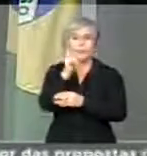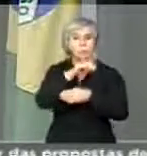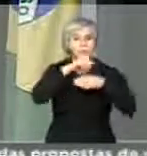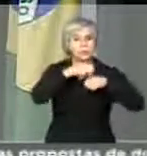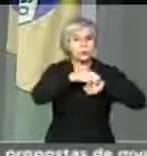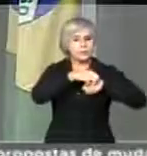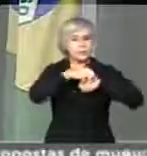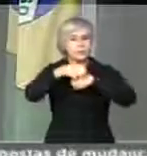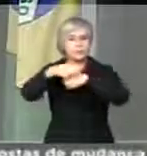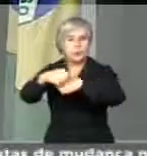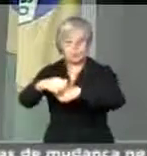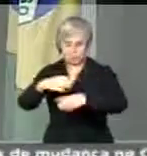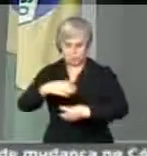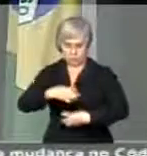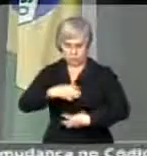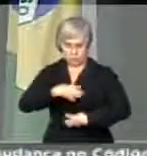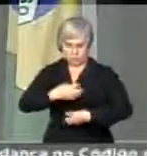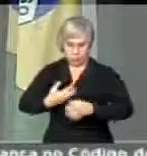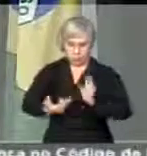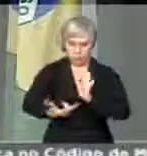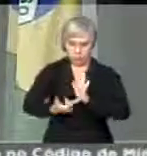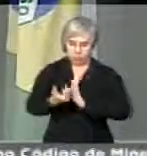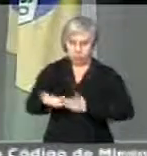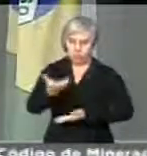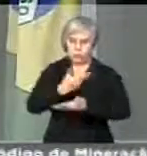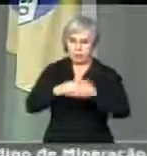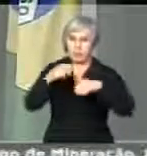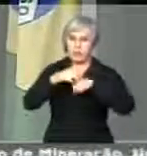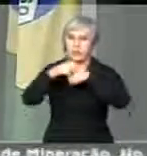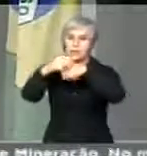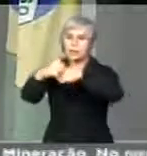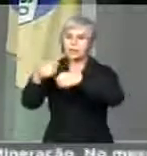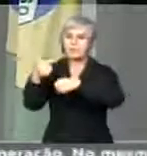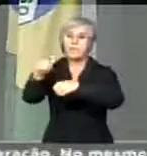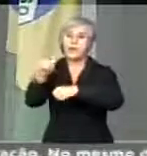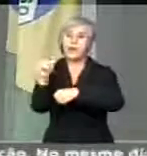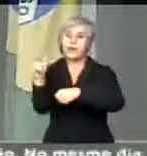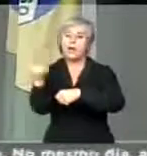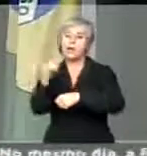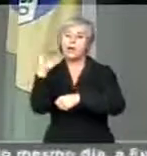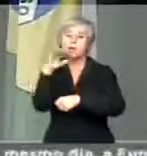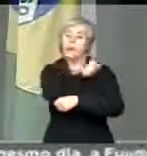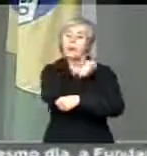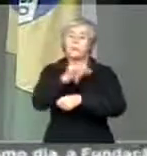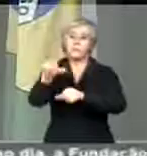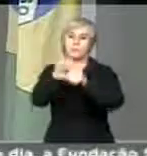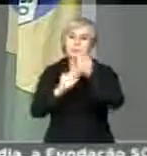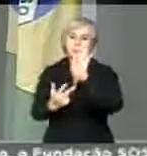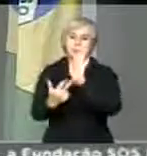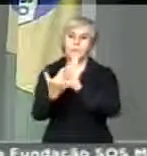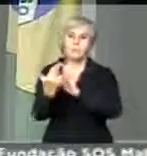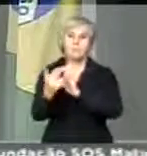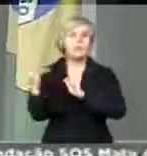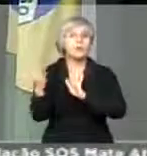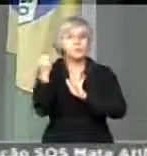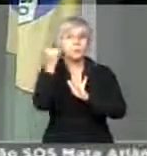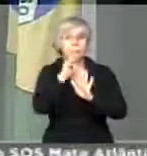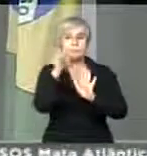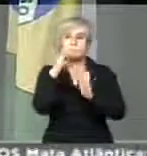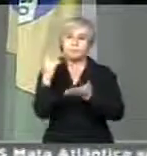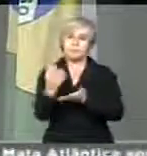transportar os órgãos vítimas de acidentes, que precisam de agilidade e que é muito importante para salvar